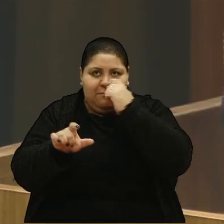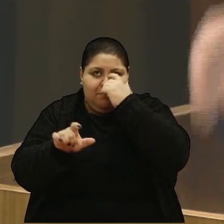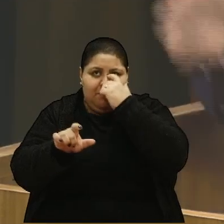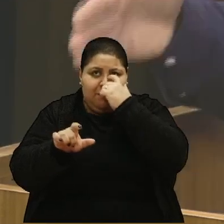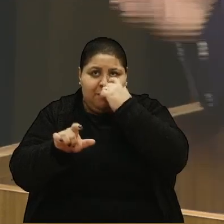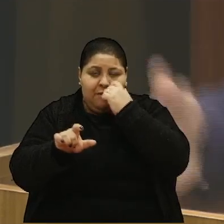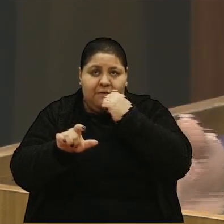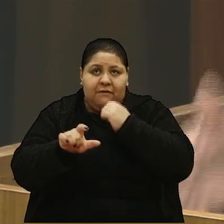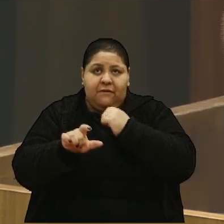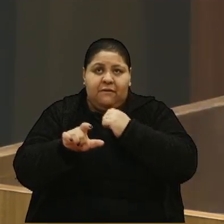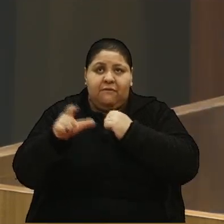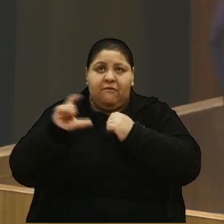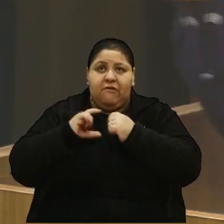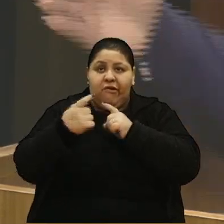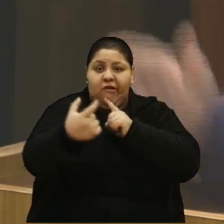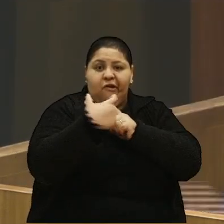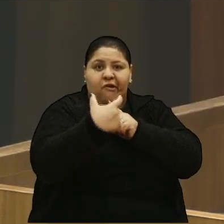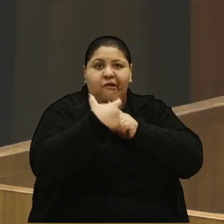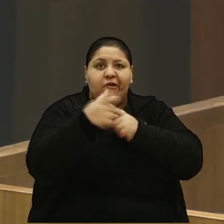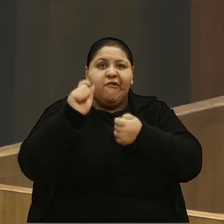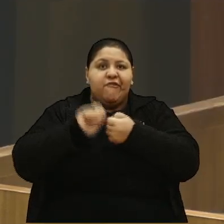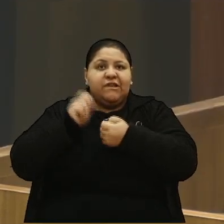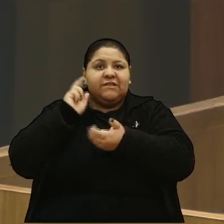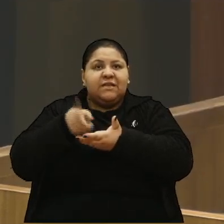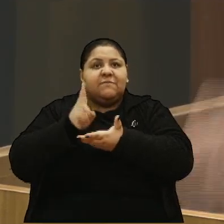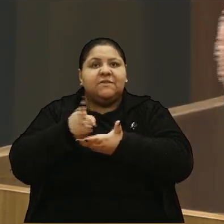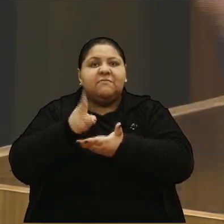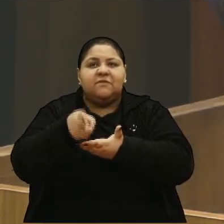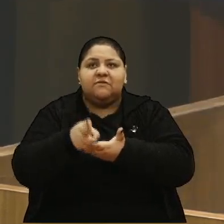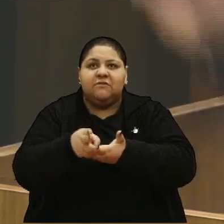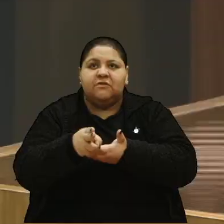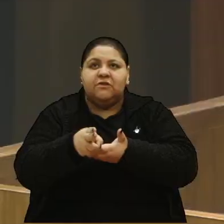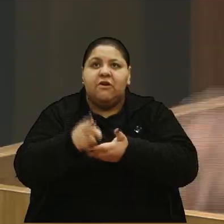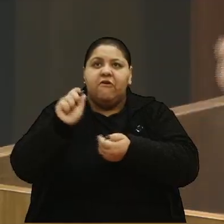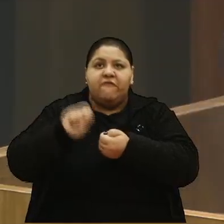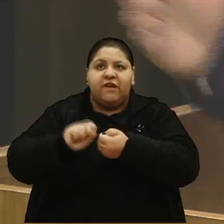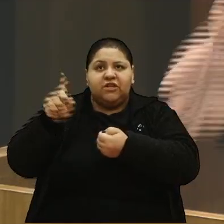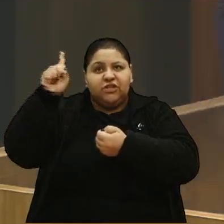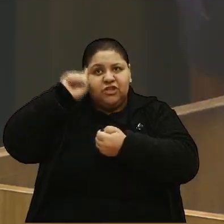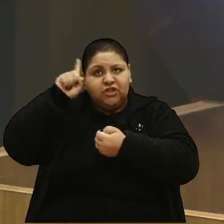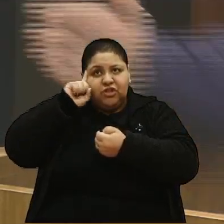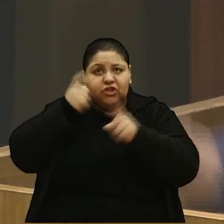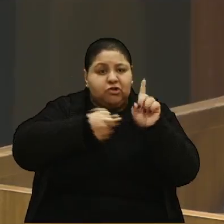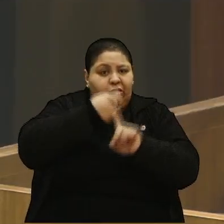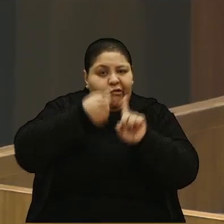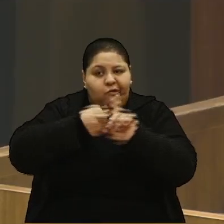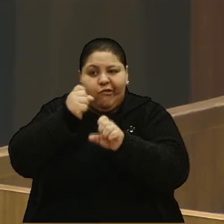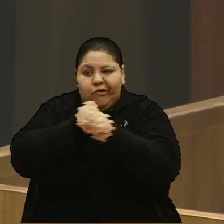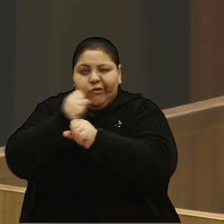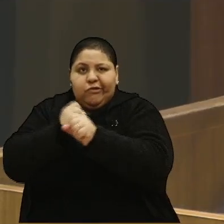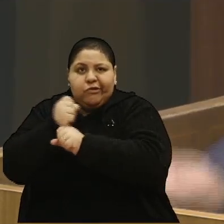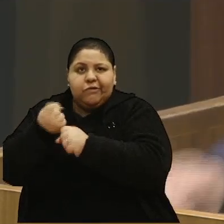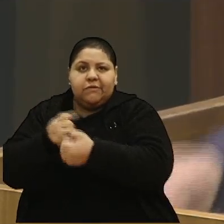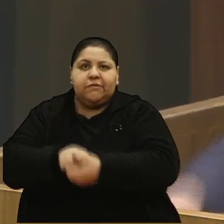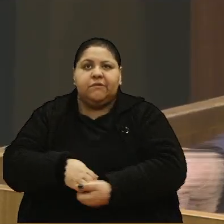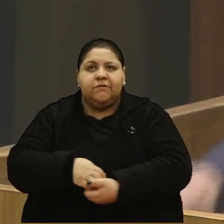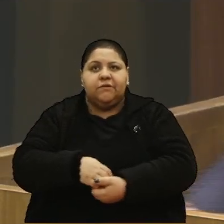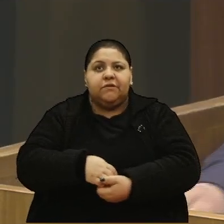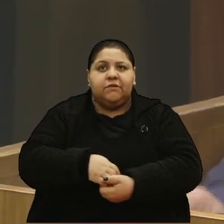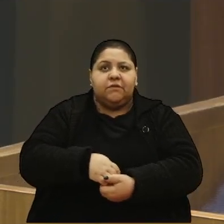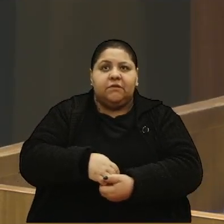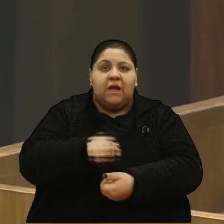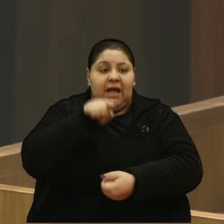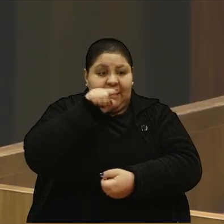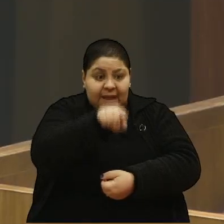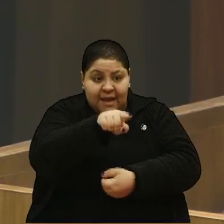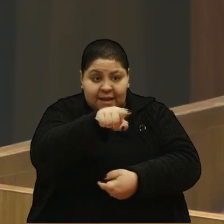Quem é aquilo que me acusaram faz toda hora. Faz todo dia, faz todo mês, faz todo ano. Aquele tem que ser